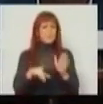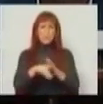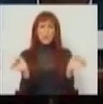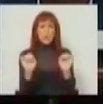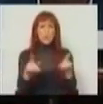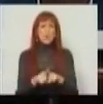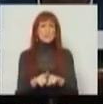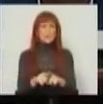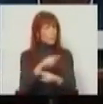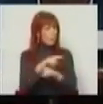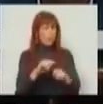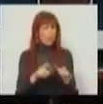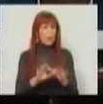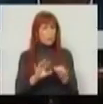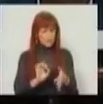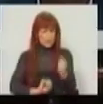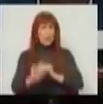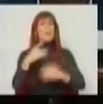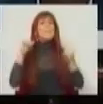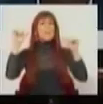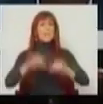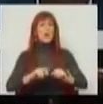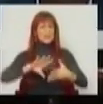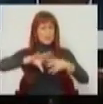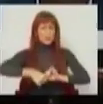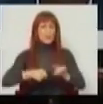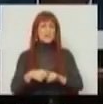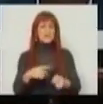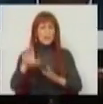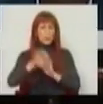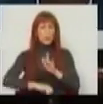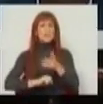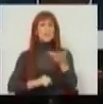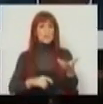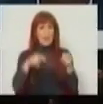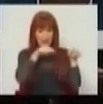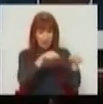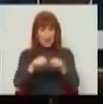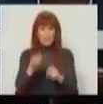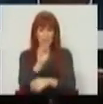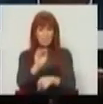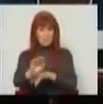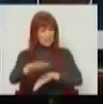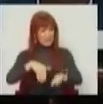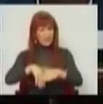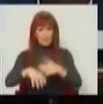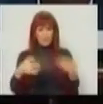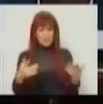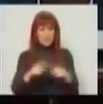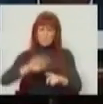não obsta à alimentação mas piora e gravar as condições em que esta alimentação é feita